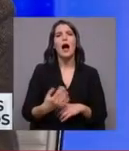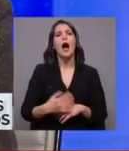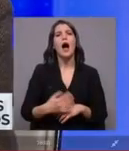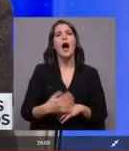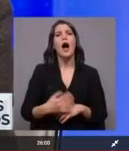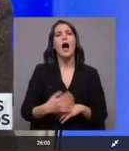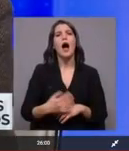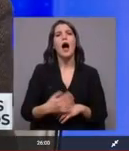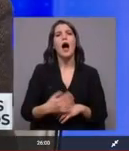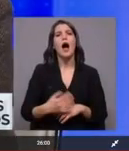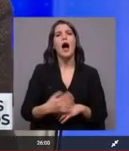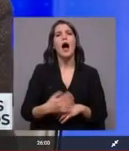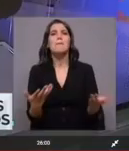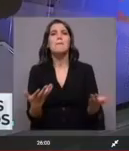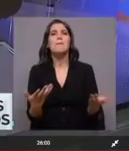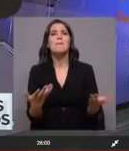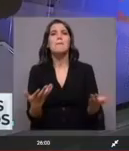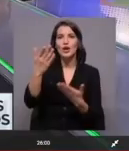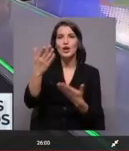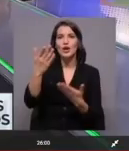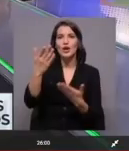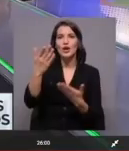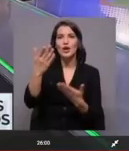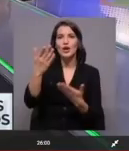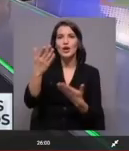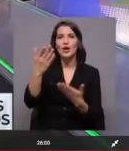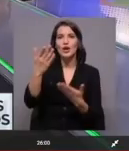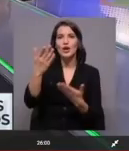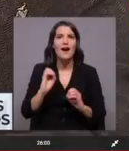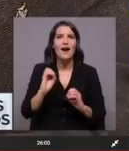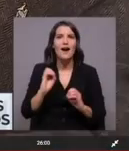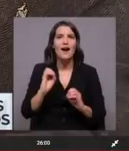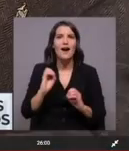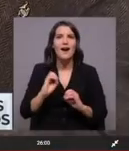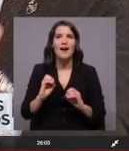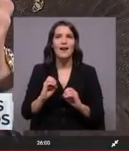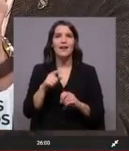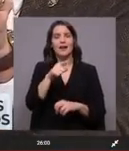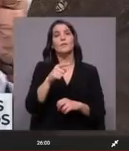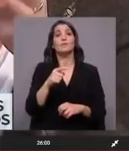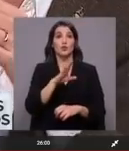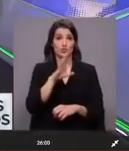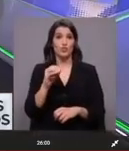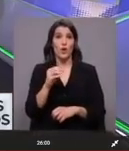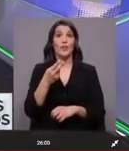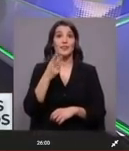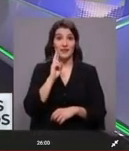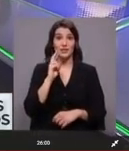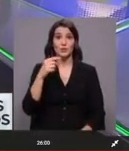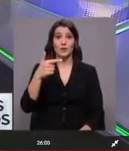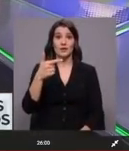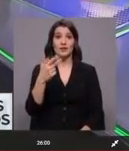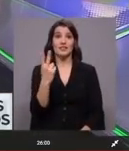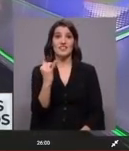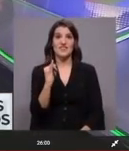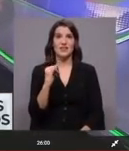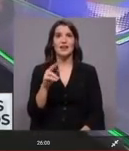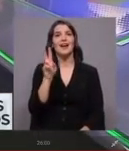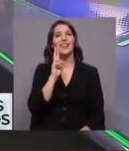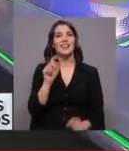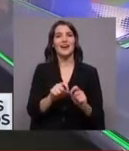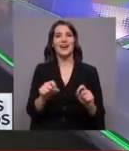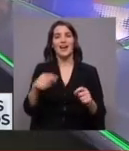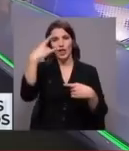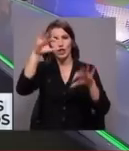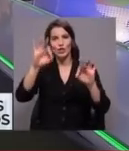haja reforço painel dele foi buscar uma foto do homem assistir Uma tourada eu não tô acreditar nisto dor na TVI e assistir a todas